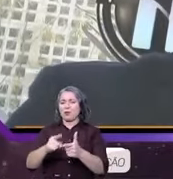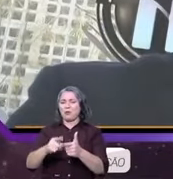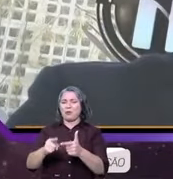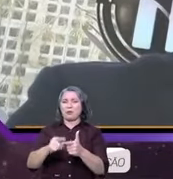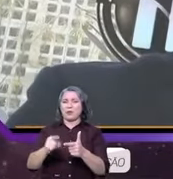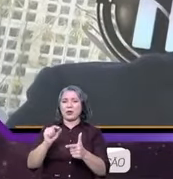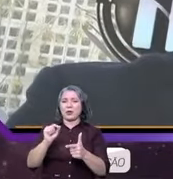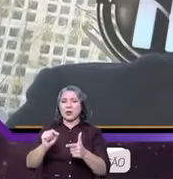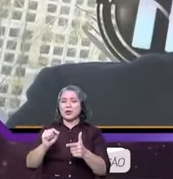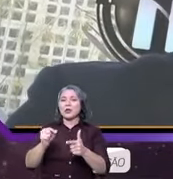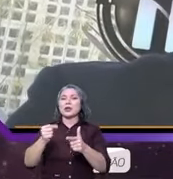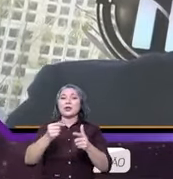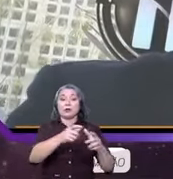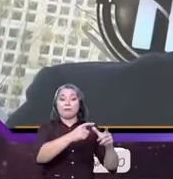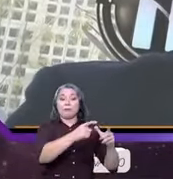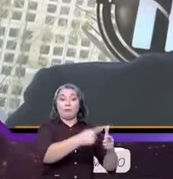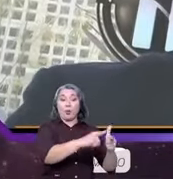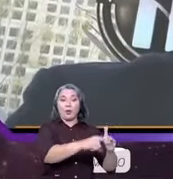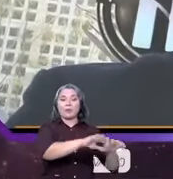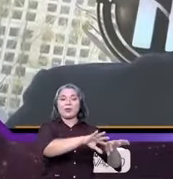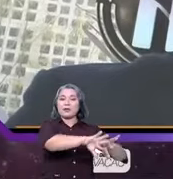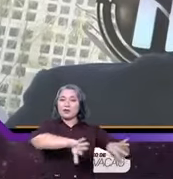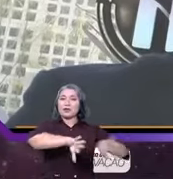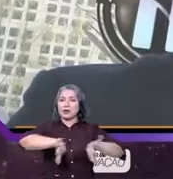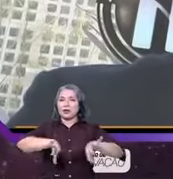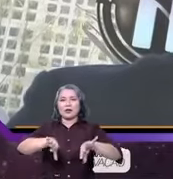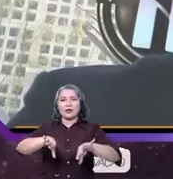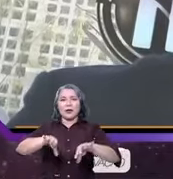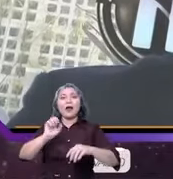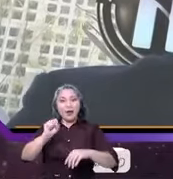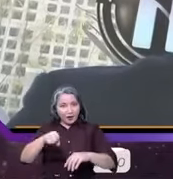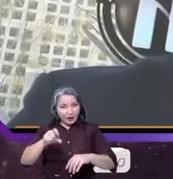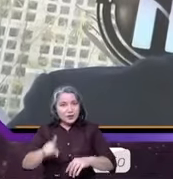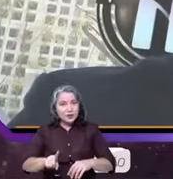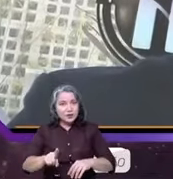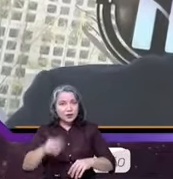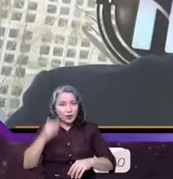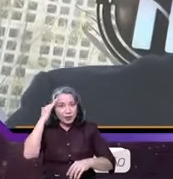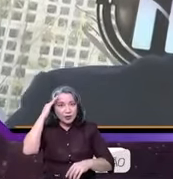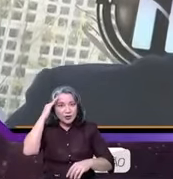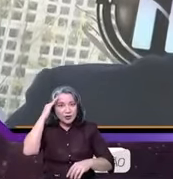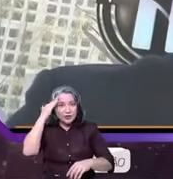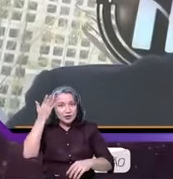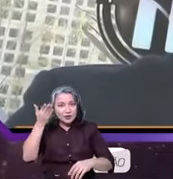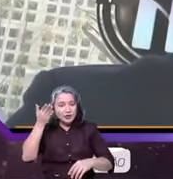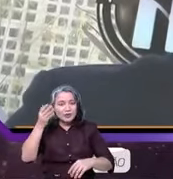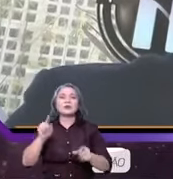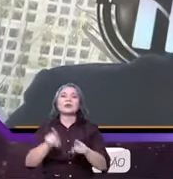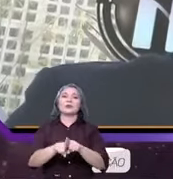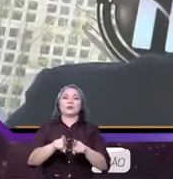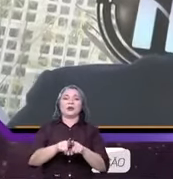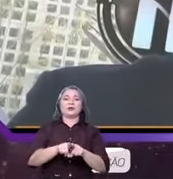ser segmentados. Seria isso, doutor? Seria isso, doutor Hernani? Além disso,